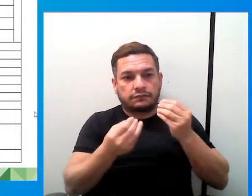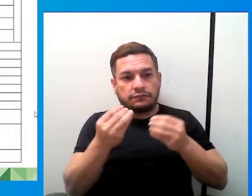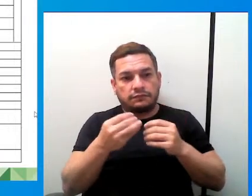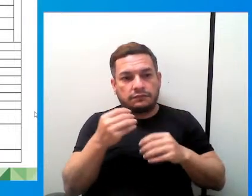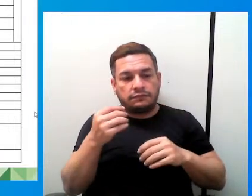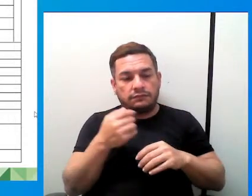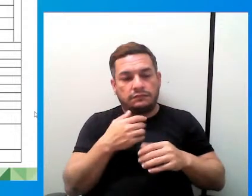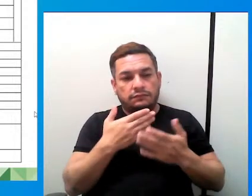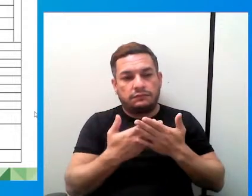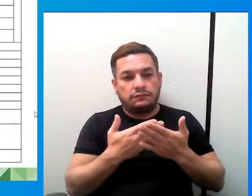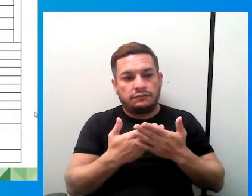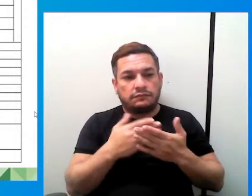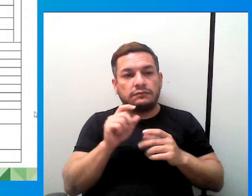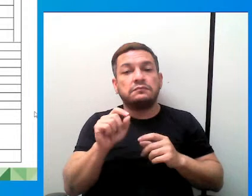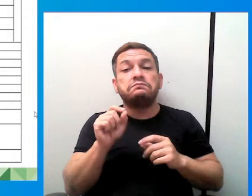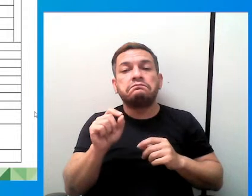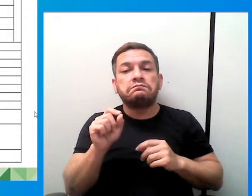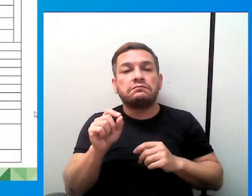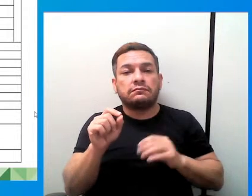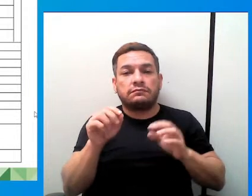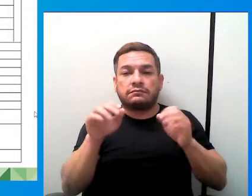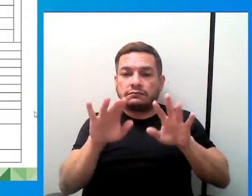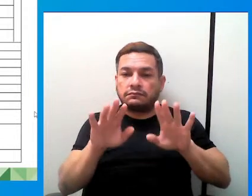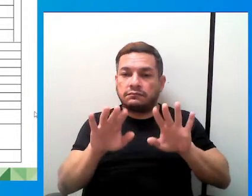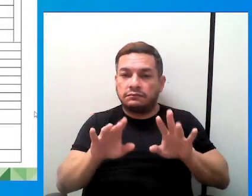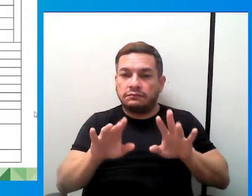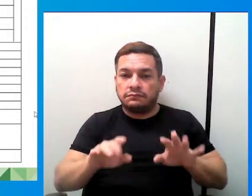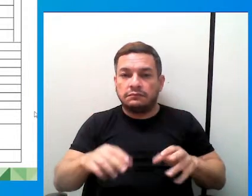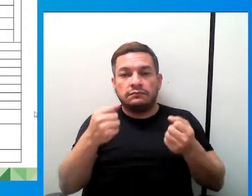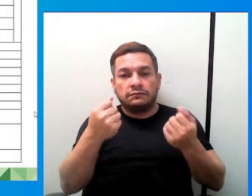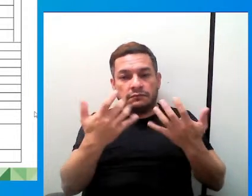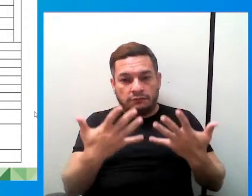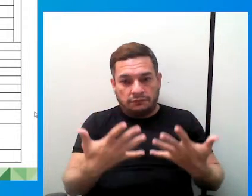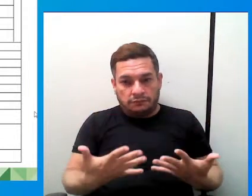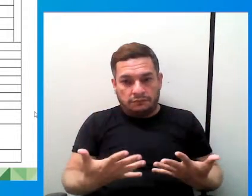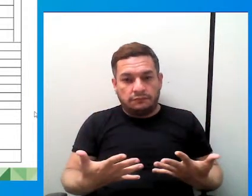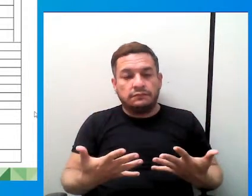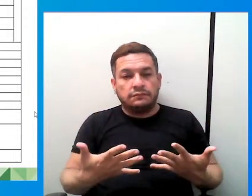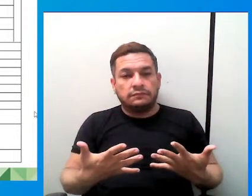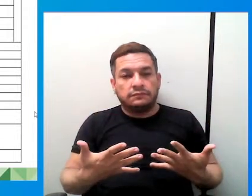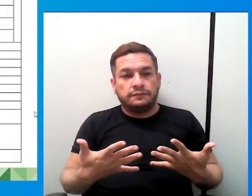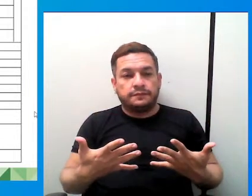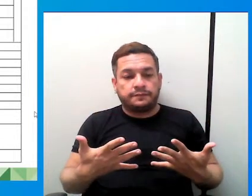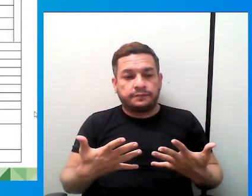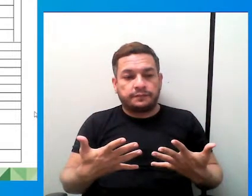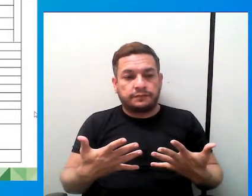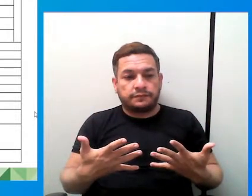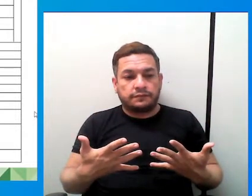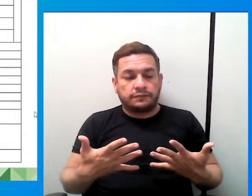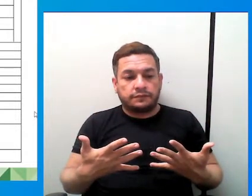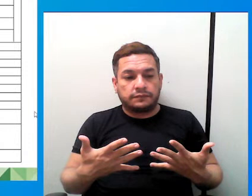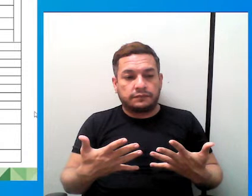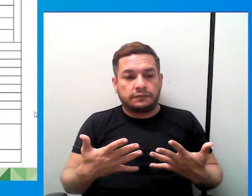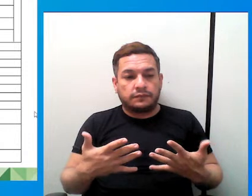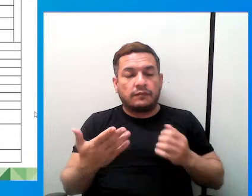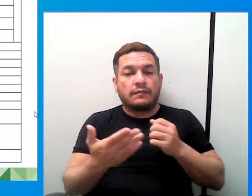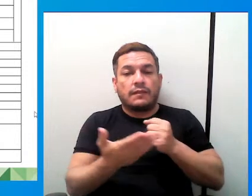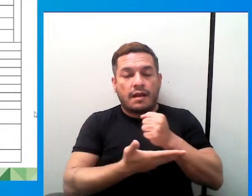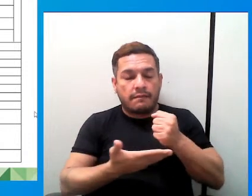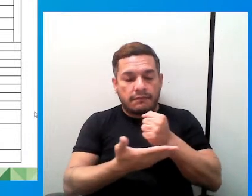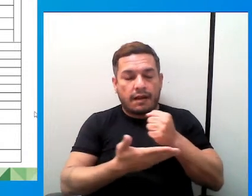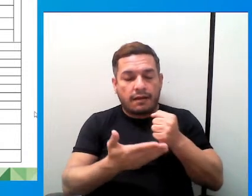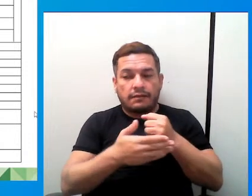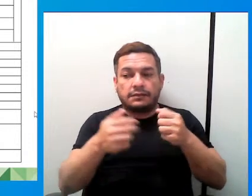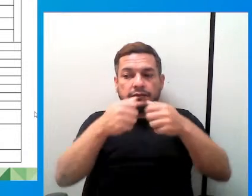fez com que nós chegássemos nesse modelo de plano de disciplina. Nós fizemos um merge entre o plano de disciplina que tínhamos e o modelo de projeto